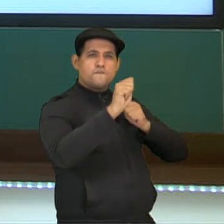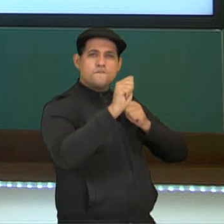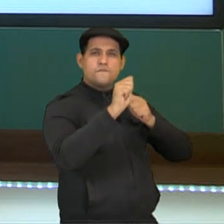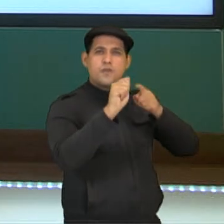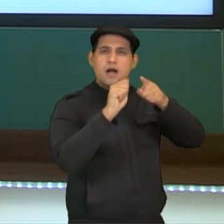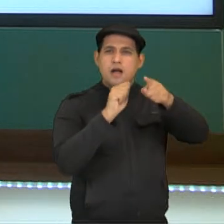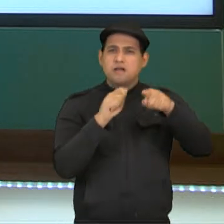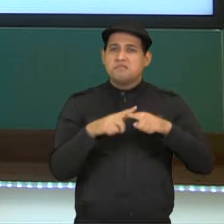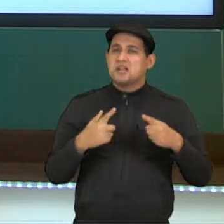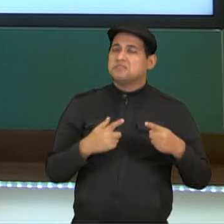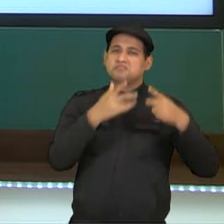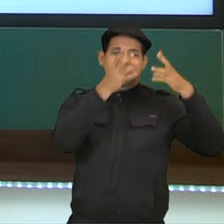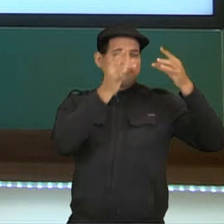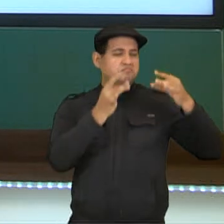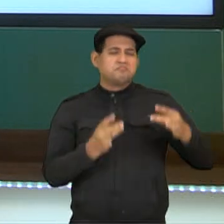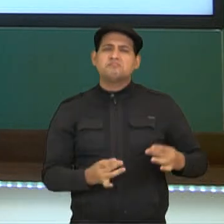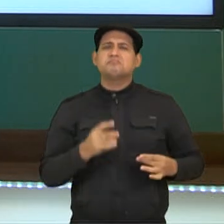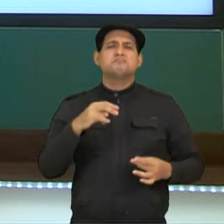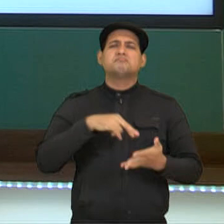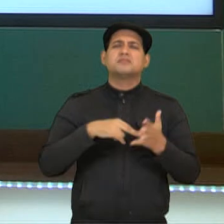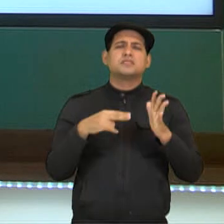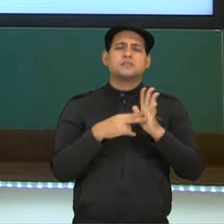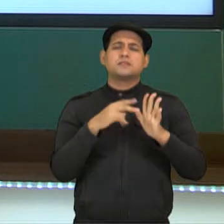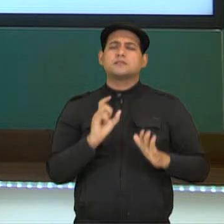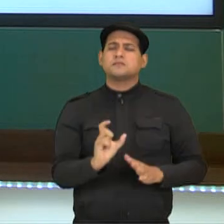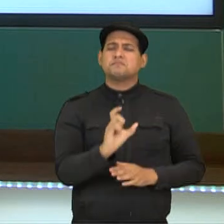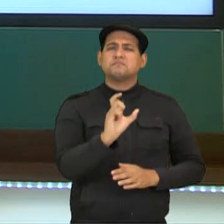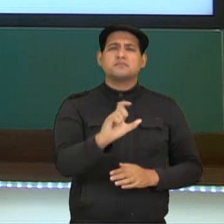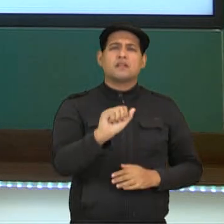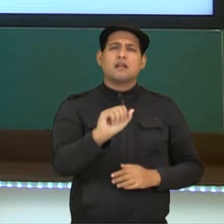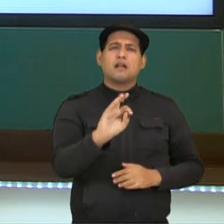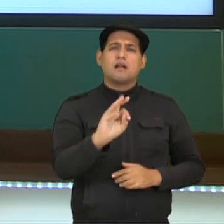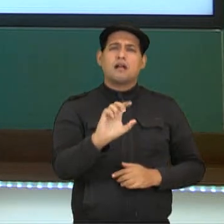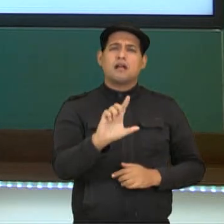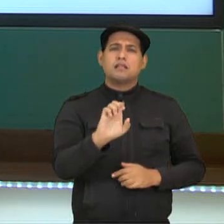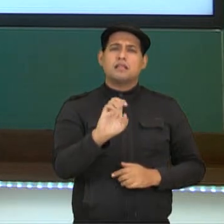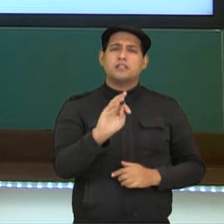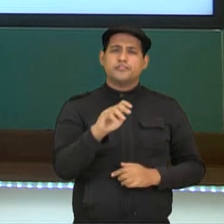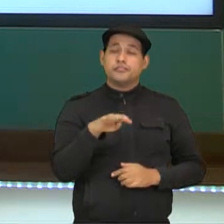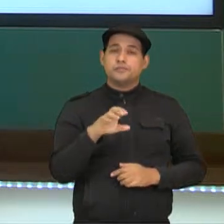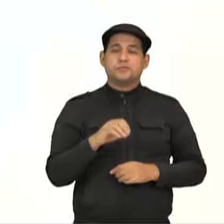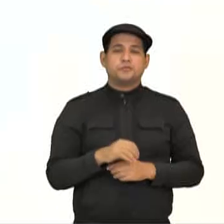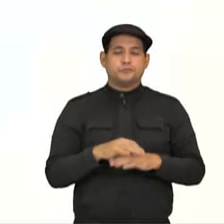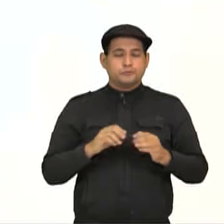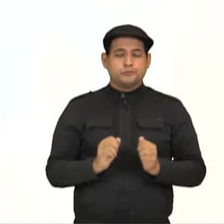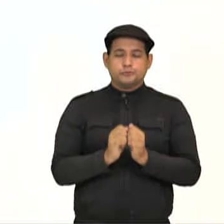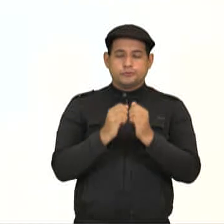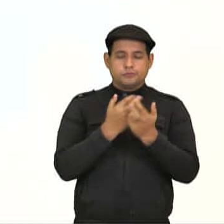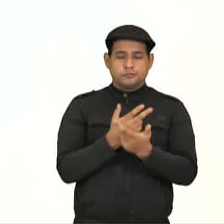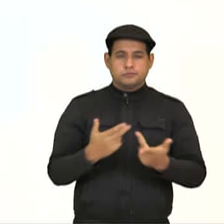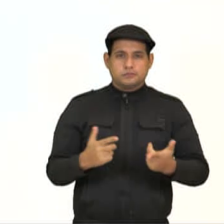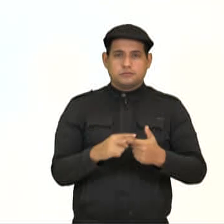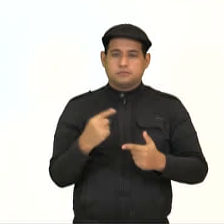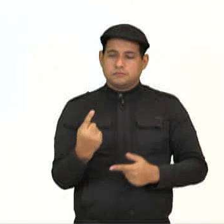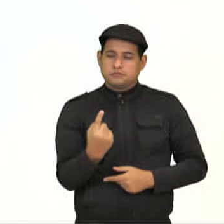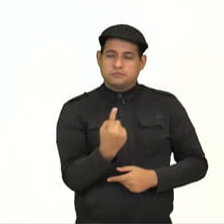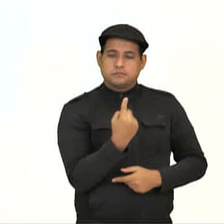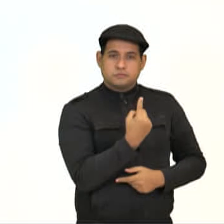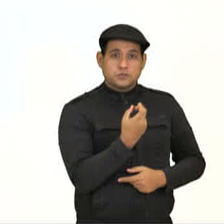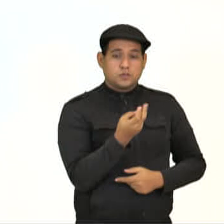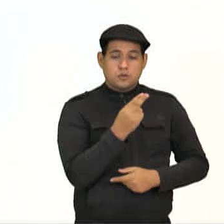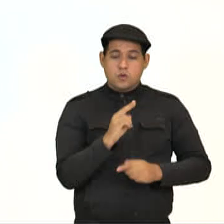uma definição única, talvez, para esse atletismo. Então, vamos definir juntos aqui. Conjunto de provas individuais